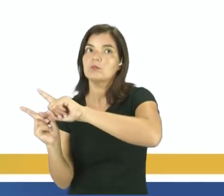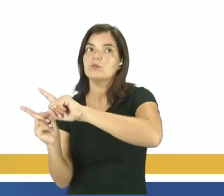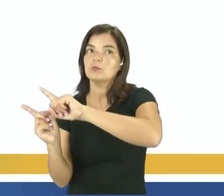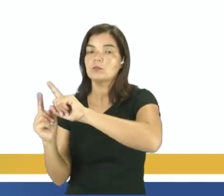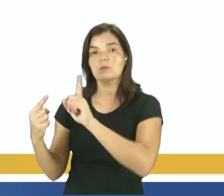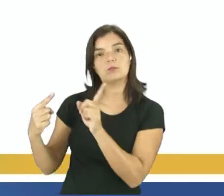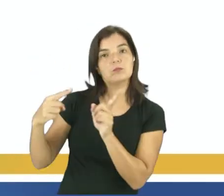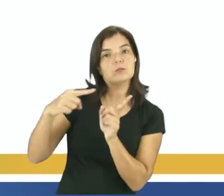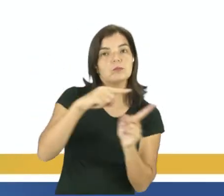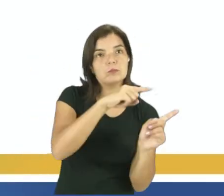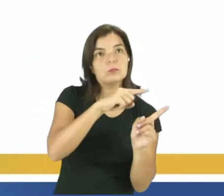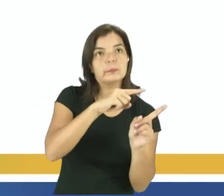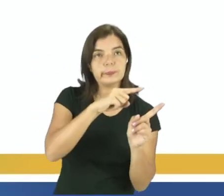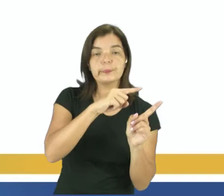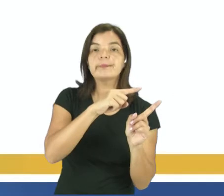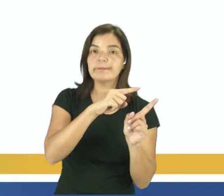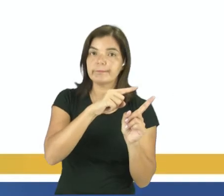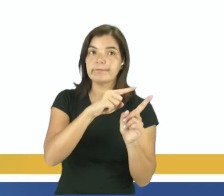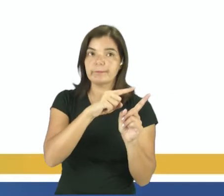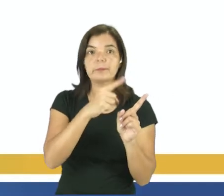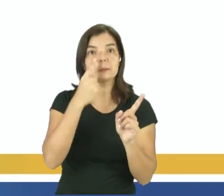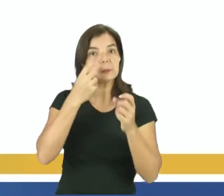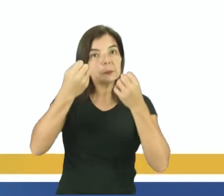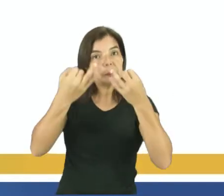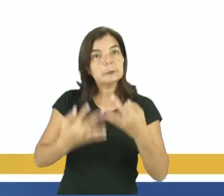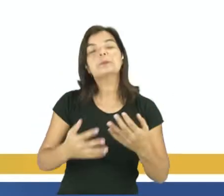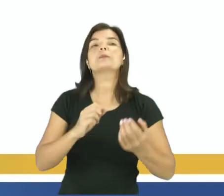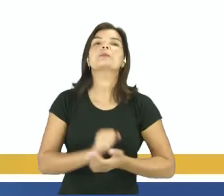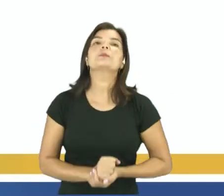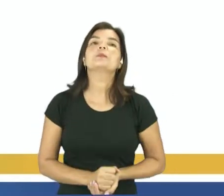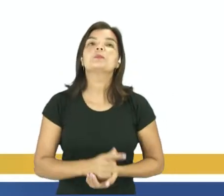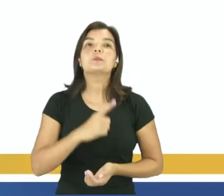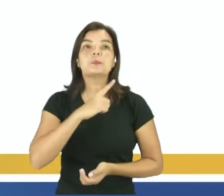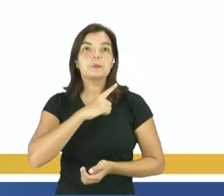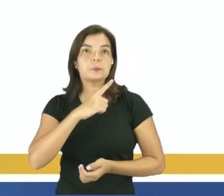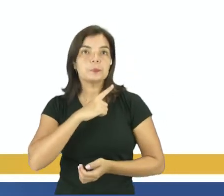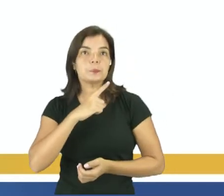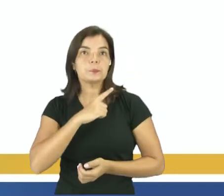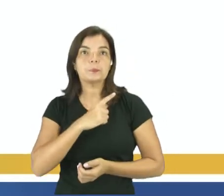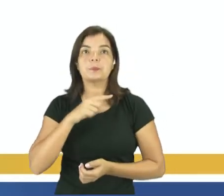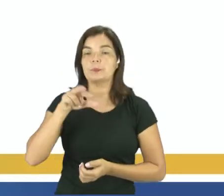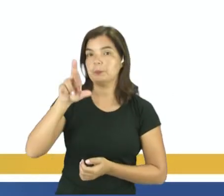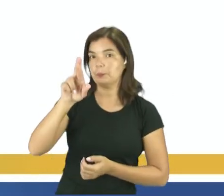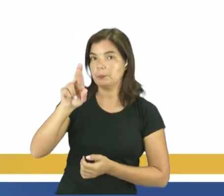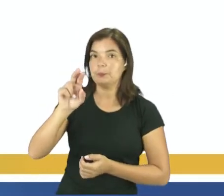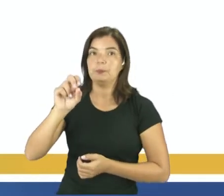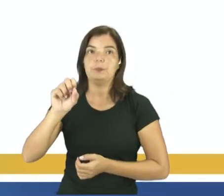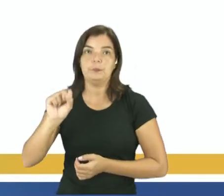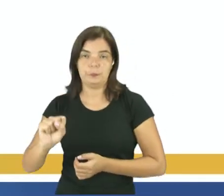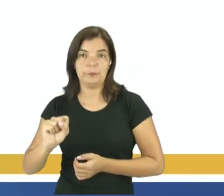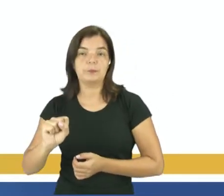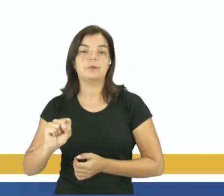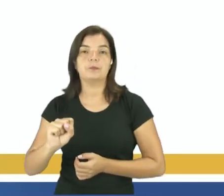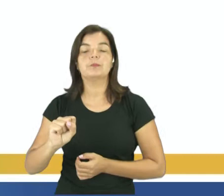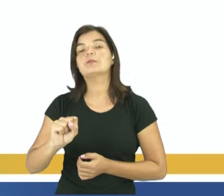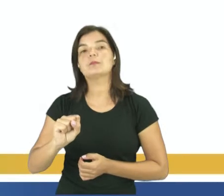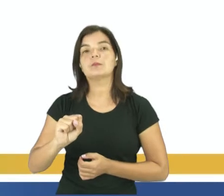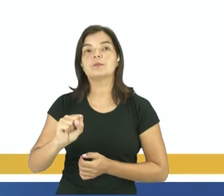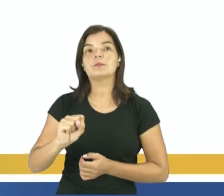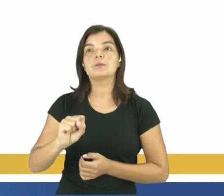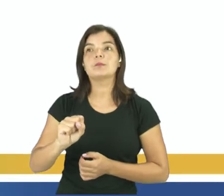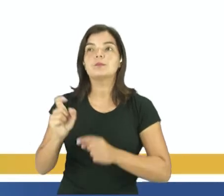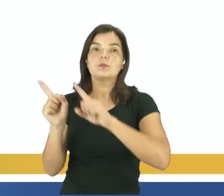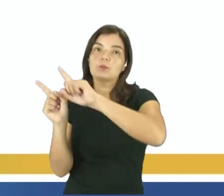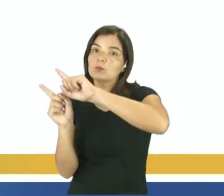é infinito para cá, é o que as setas estão dizendo. Então, gente, aqui eu tenho as retas R e S, que eu posso ver como um feixe de